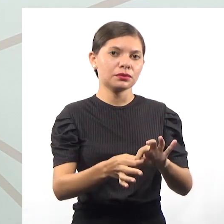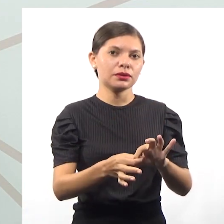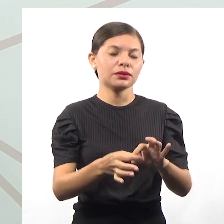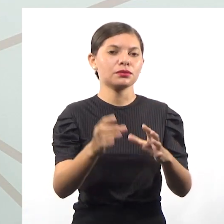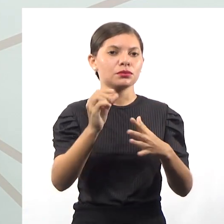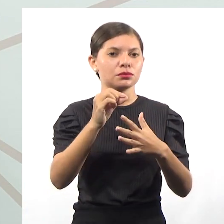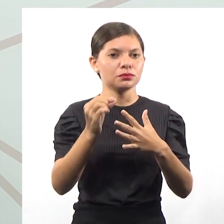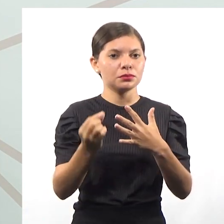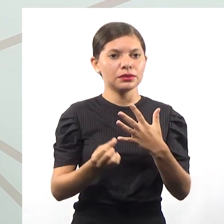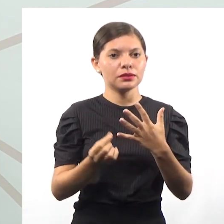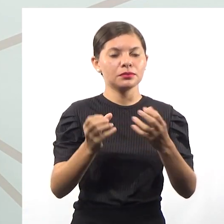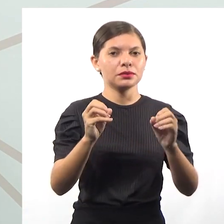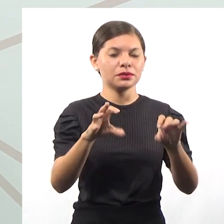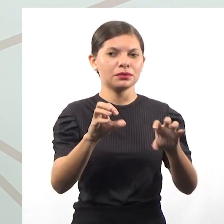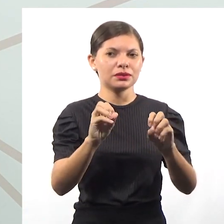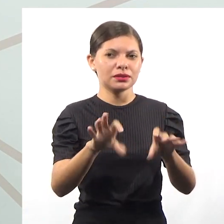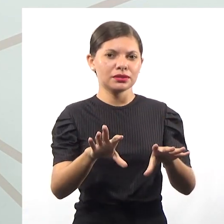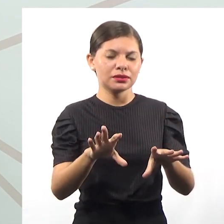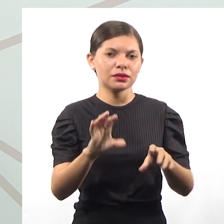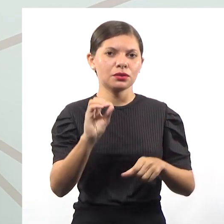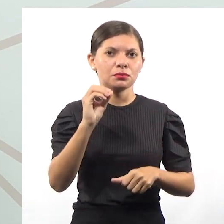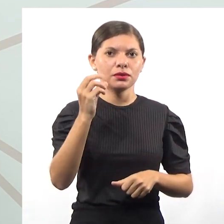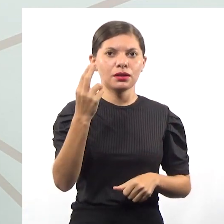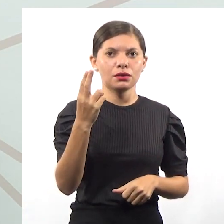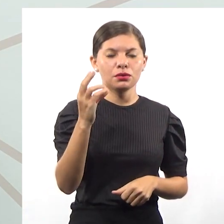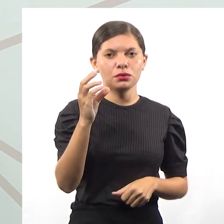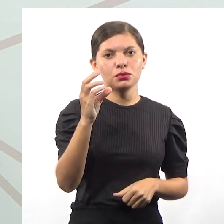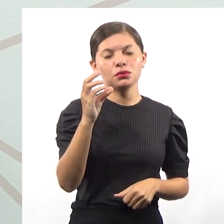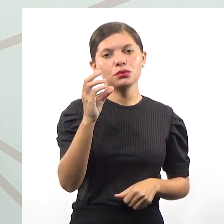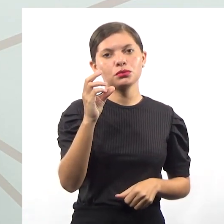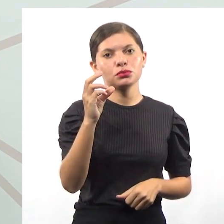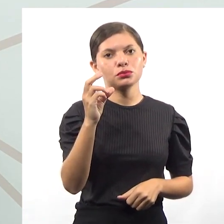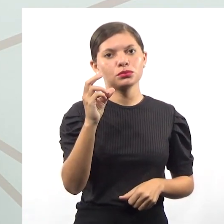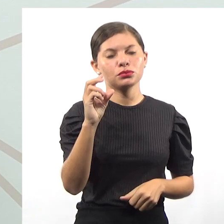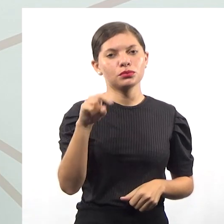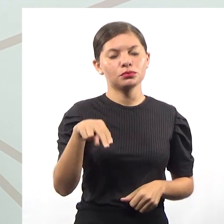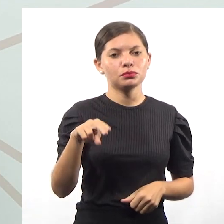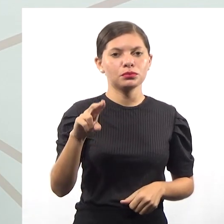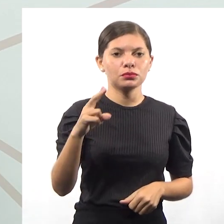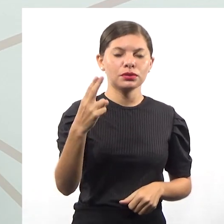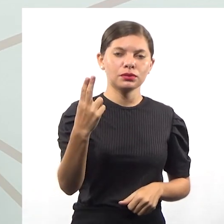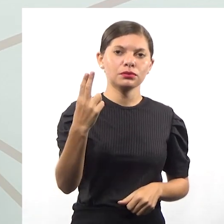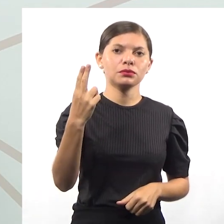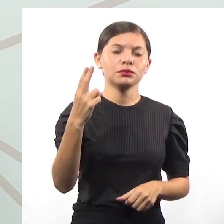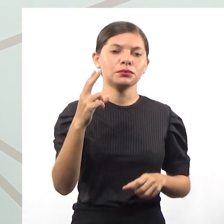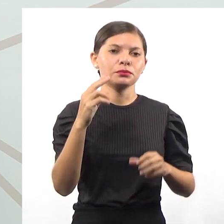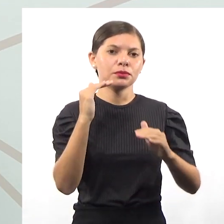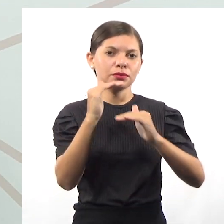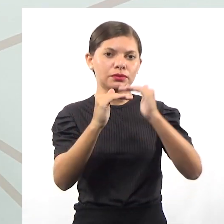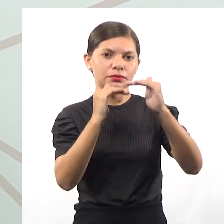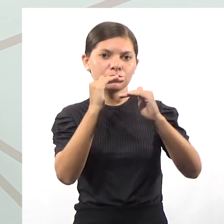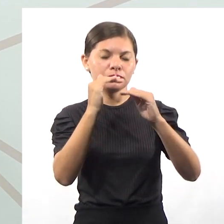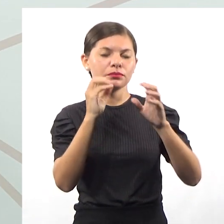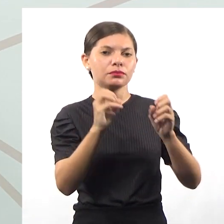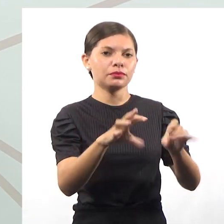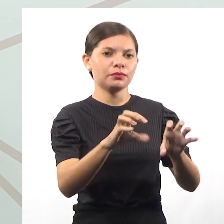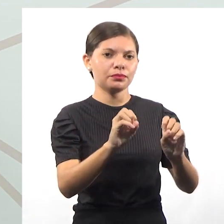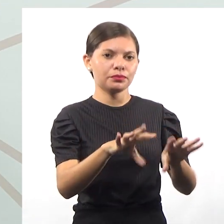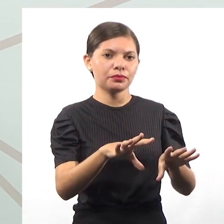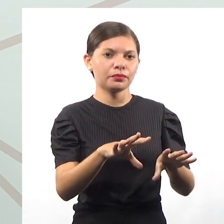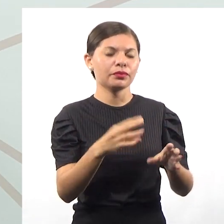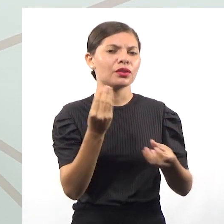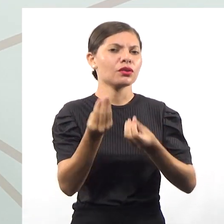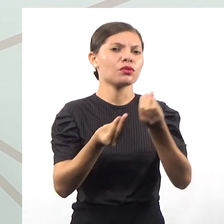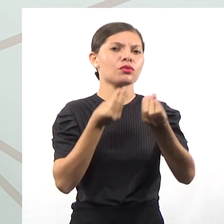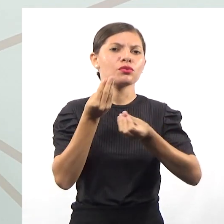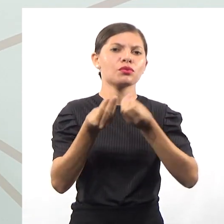da educação previstos pela ONU, pela Unesco, né, para o desenvolvimento da educação. Aprender a